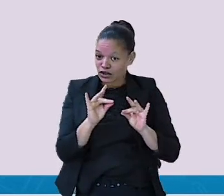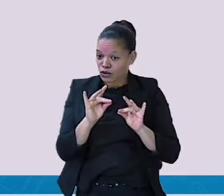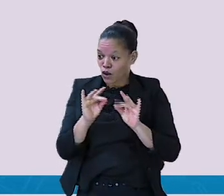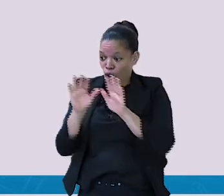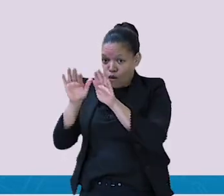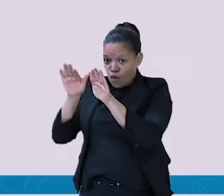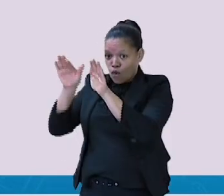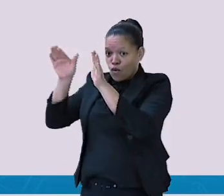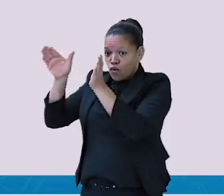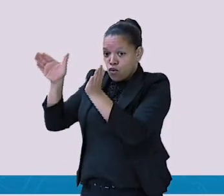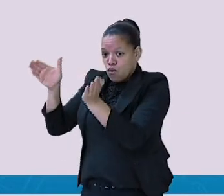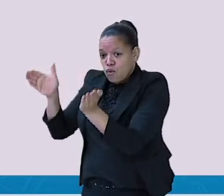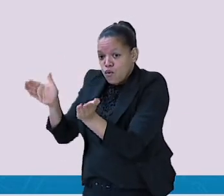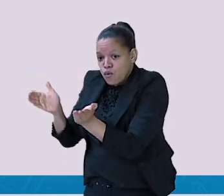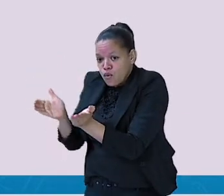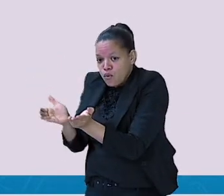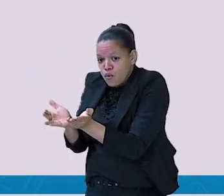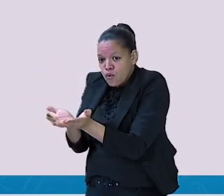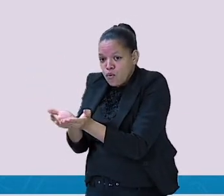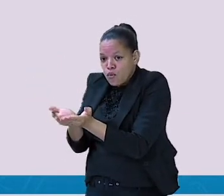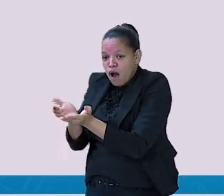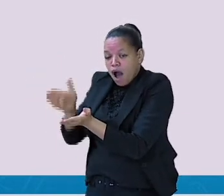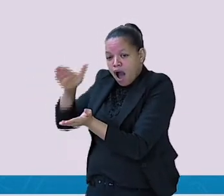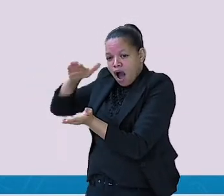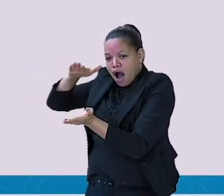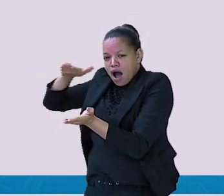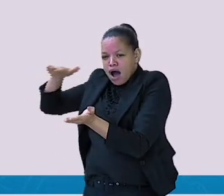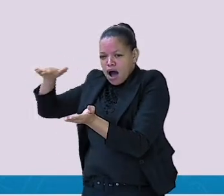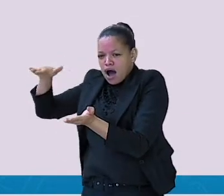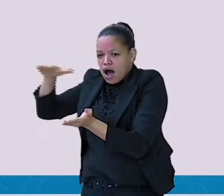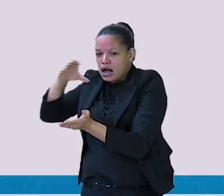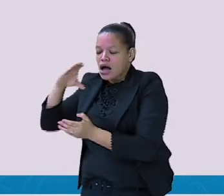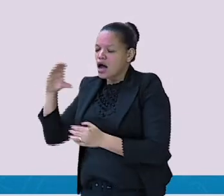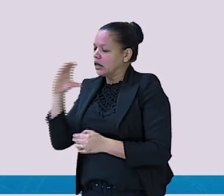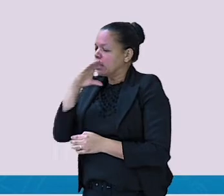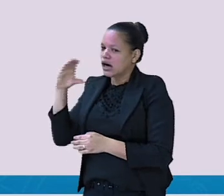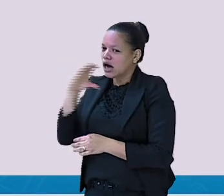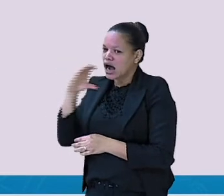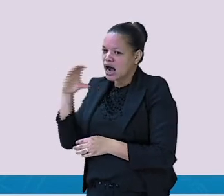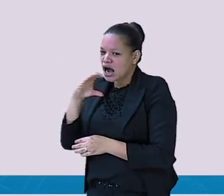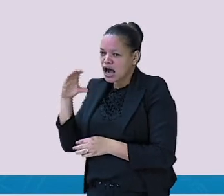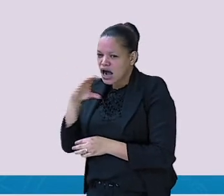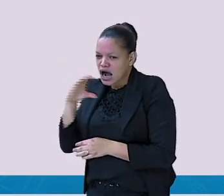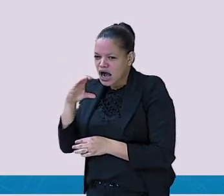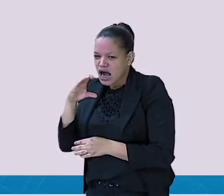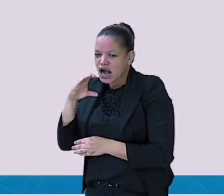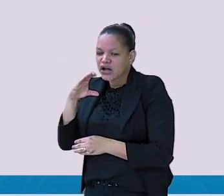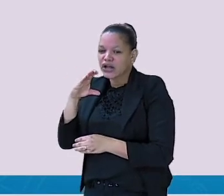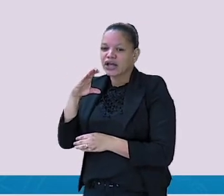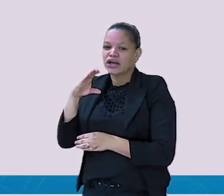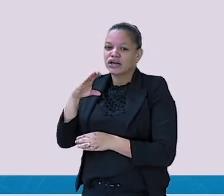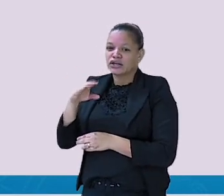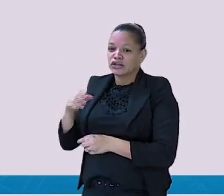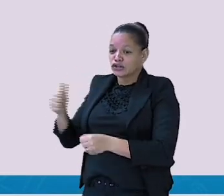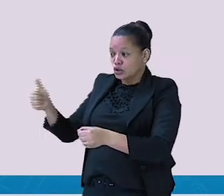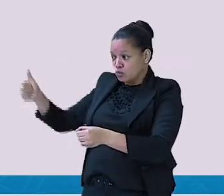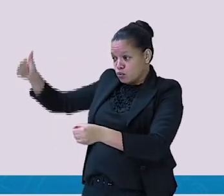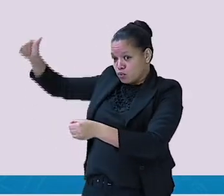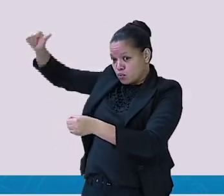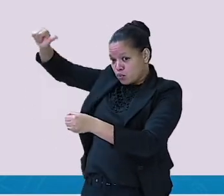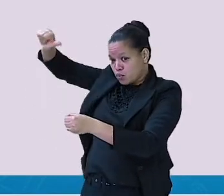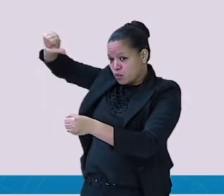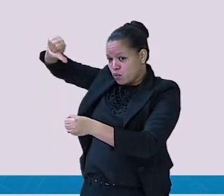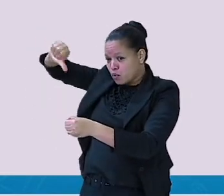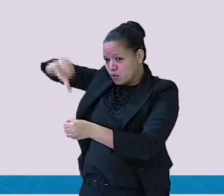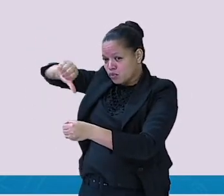aqui estavam, né, em altas temperaturas e aqui sofriam acidentes. Muitos desses escravos, em alguns livros,